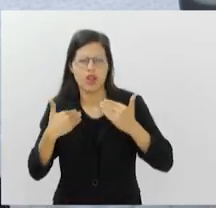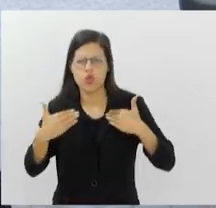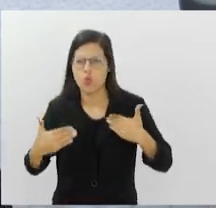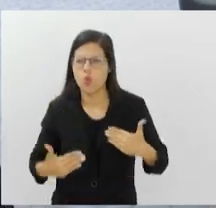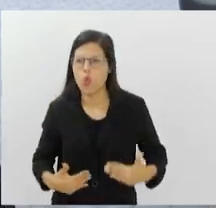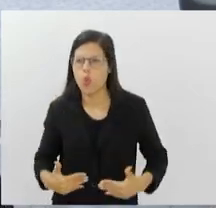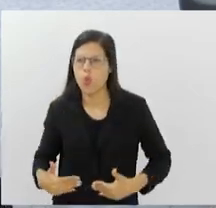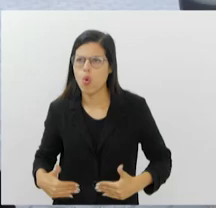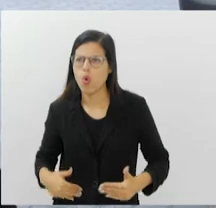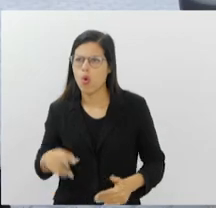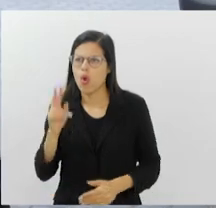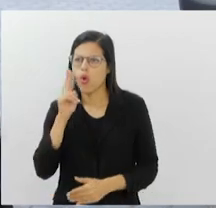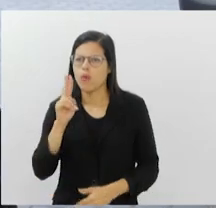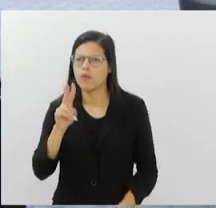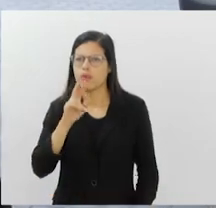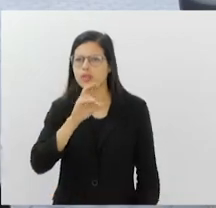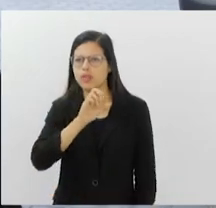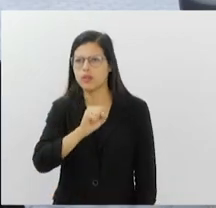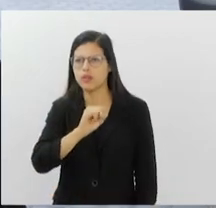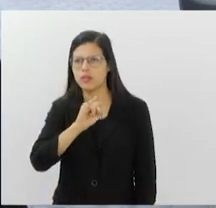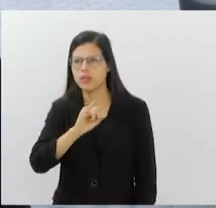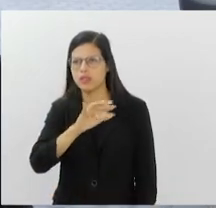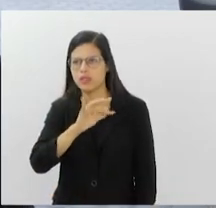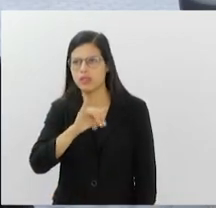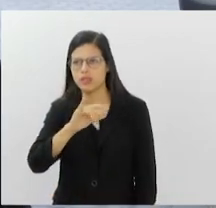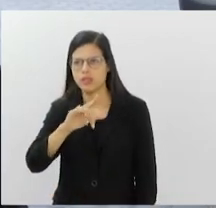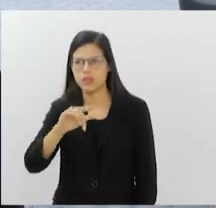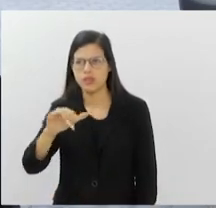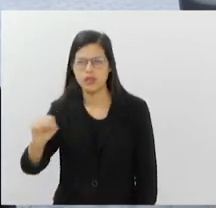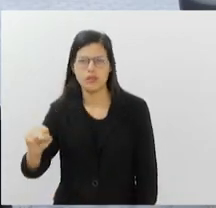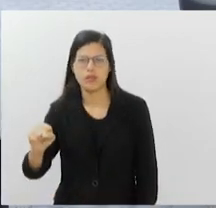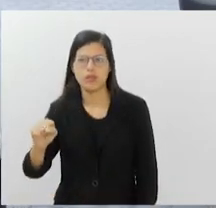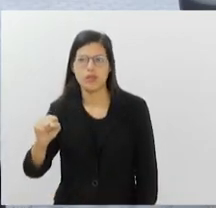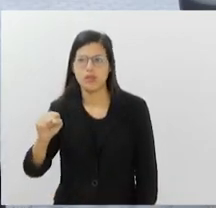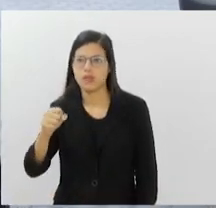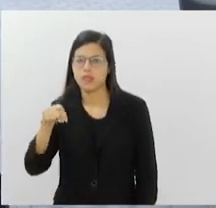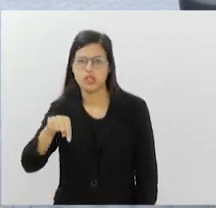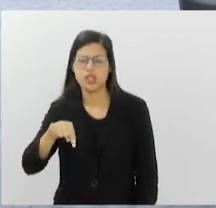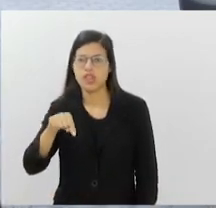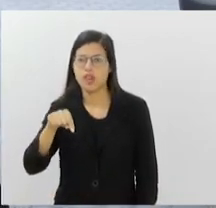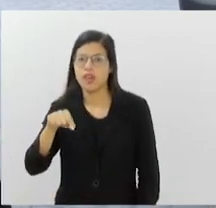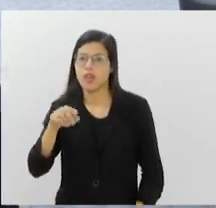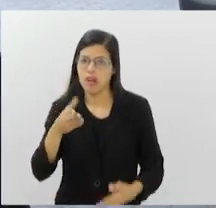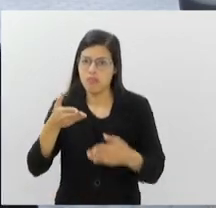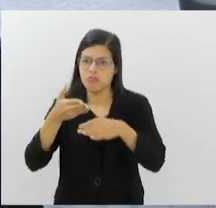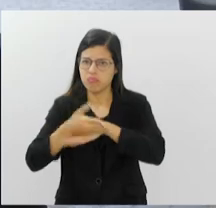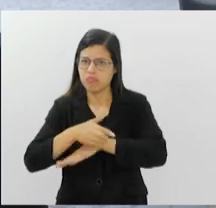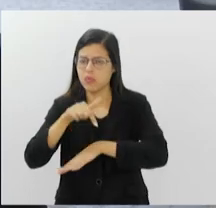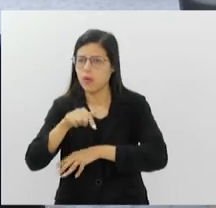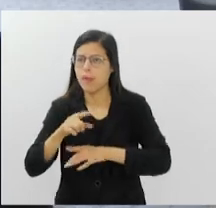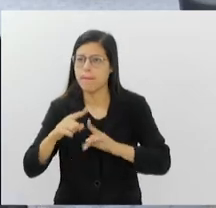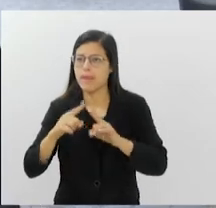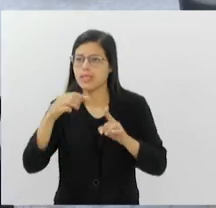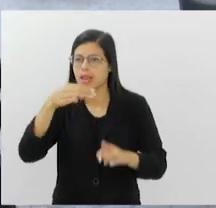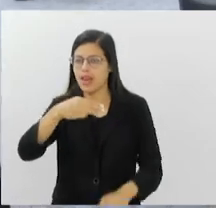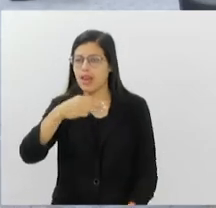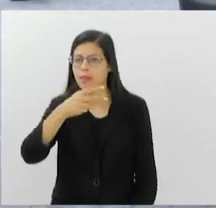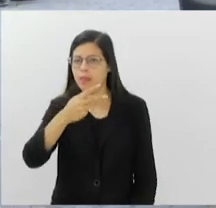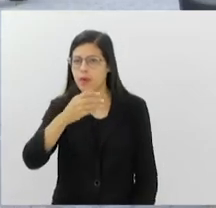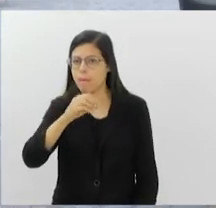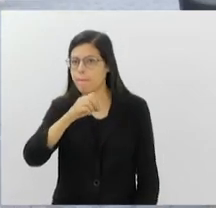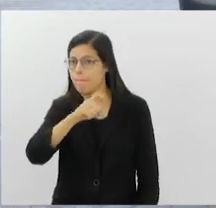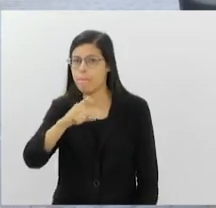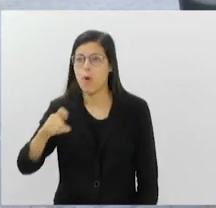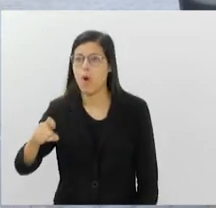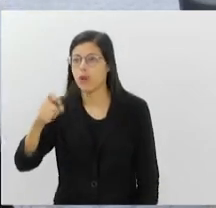esse negócio de sífilis, eu acho que é sífilis. Ele foi lá, era Mpox, era Monkeypox. E era um cara